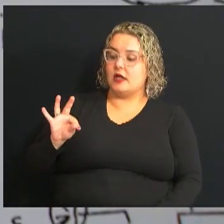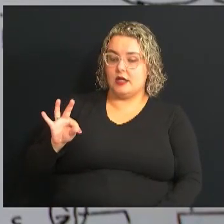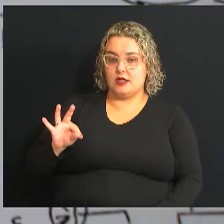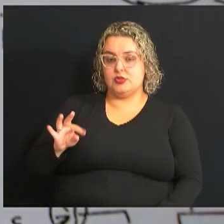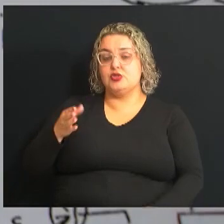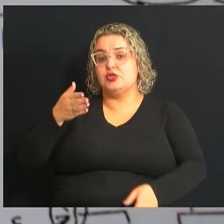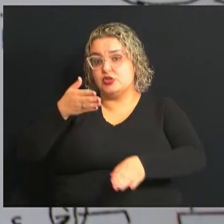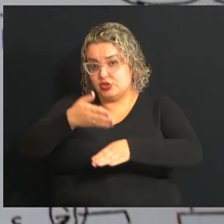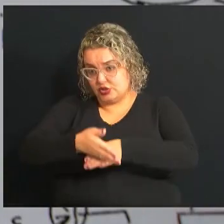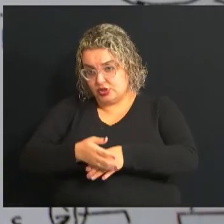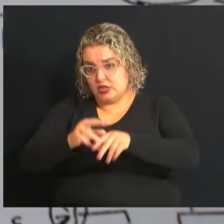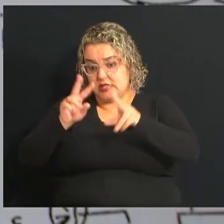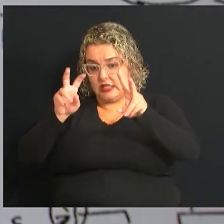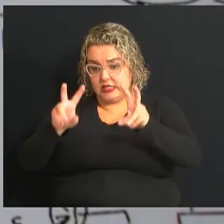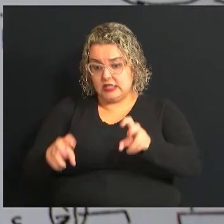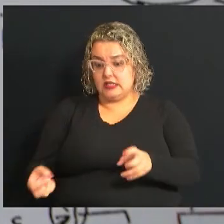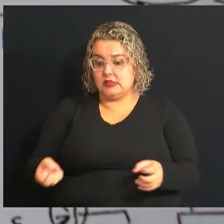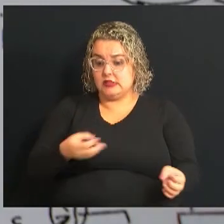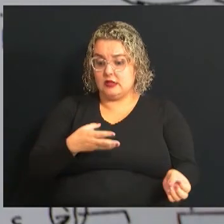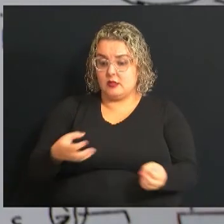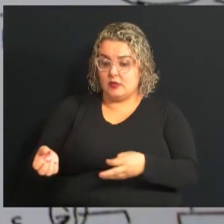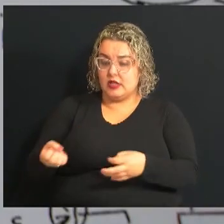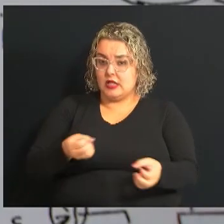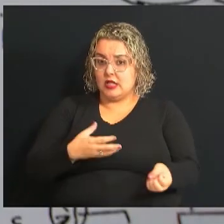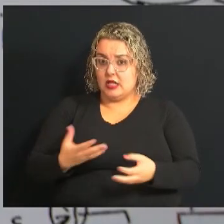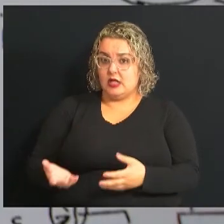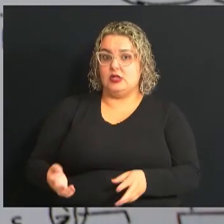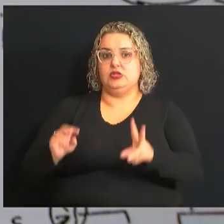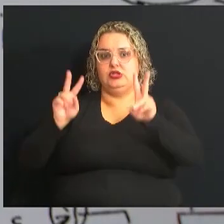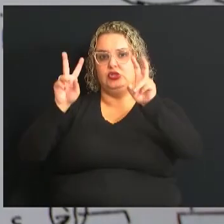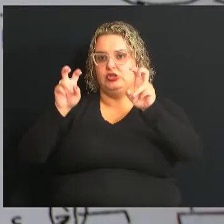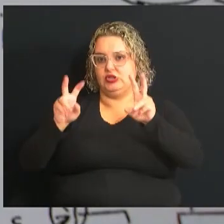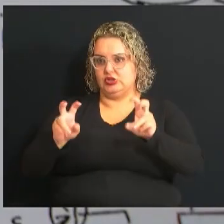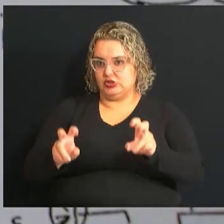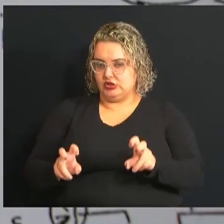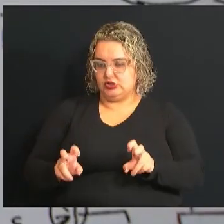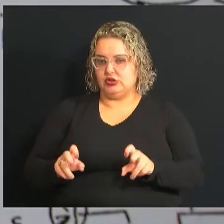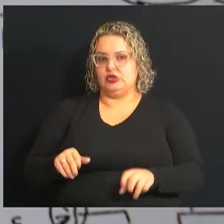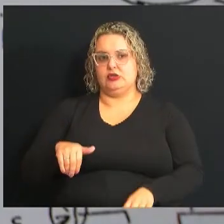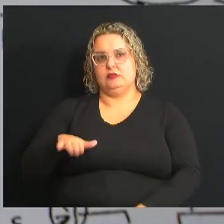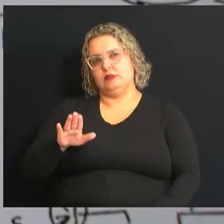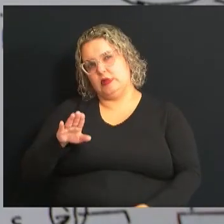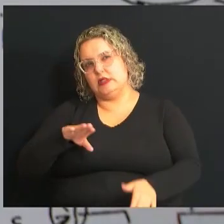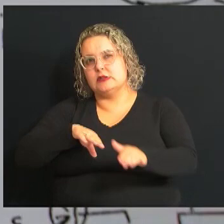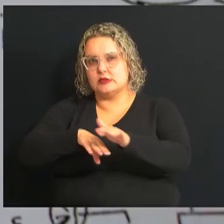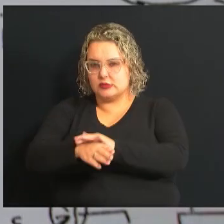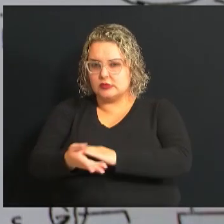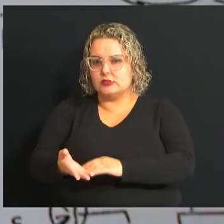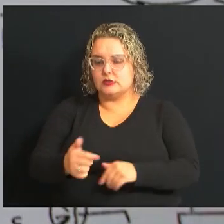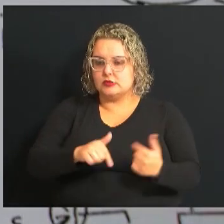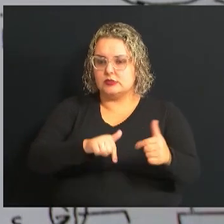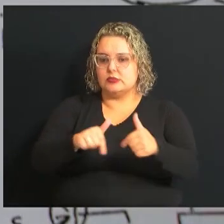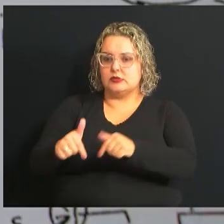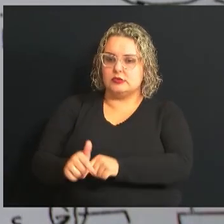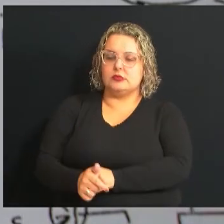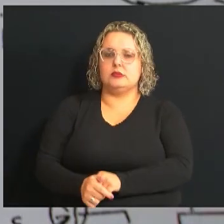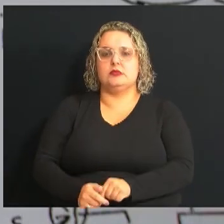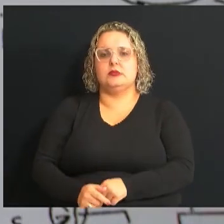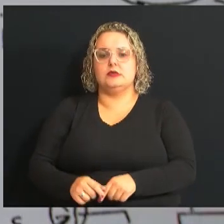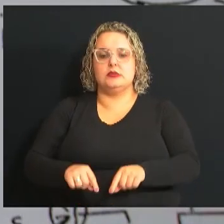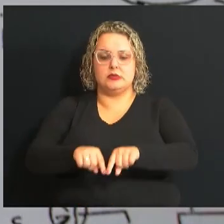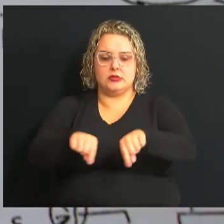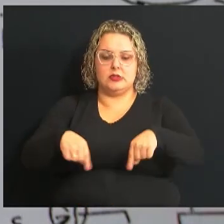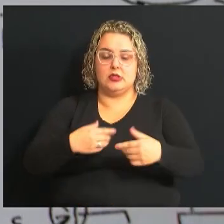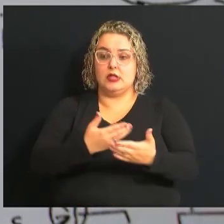em temas mais atuais, em assuntos mais que a gente costuma trabalhar em sala de aula,